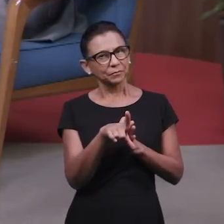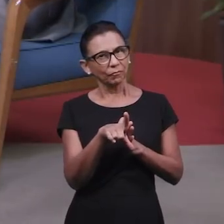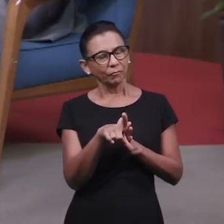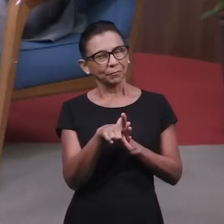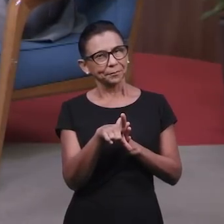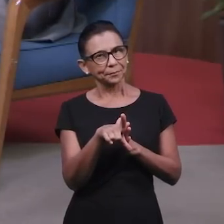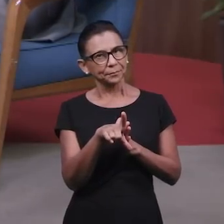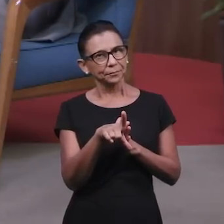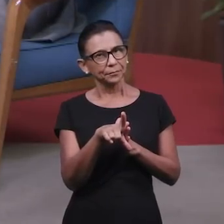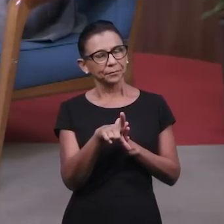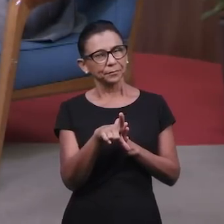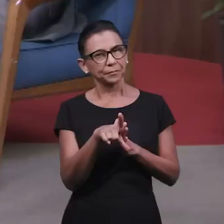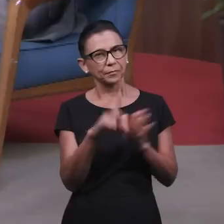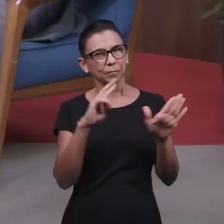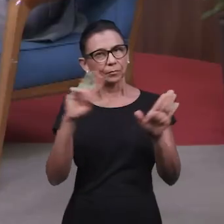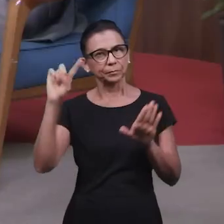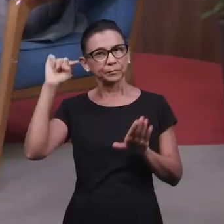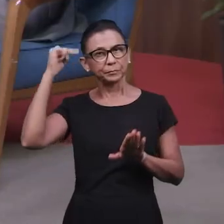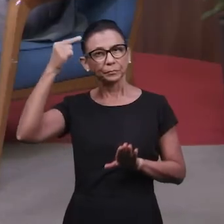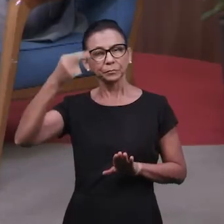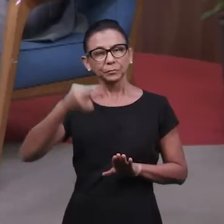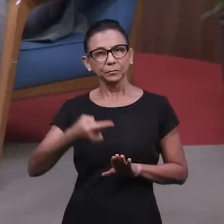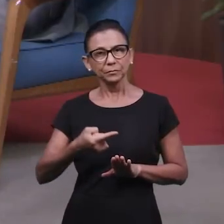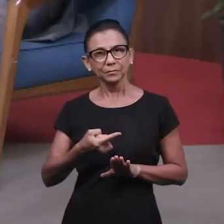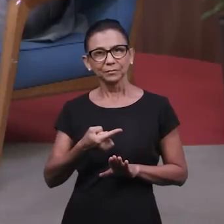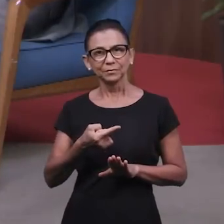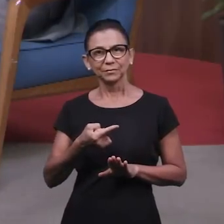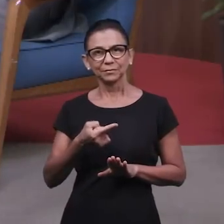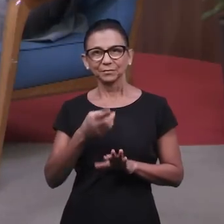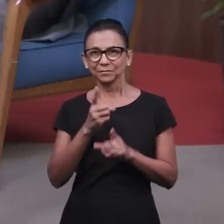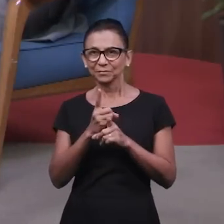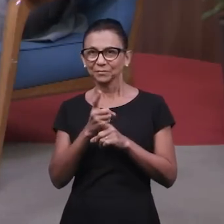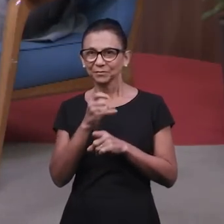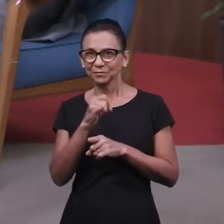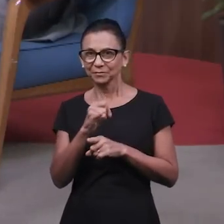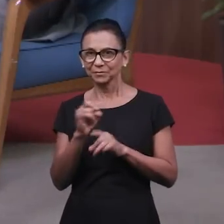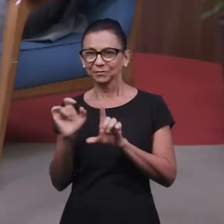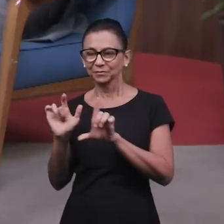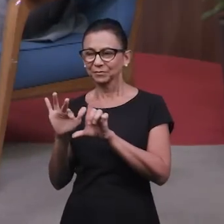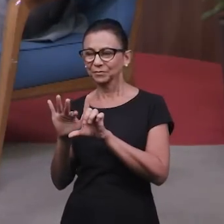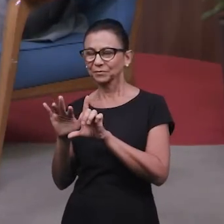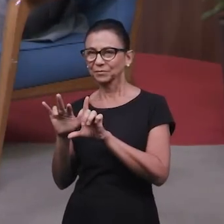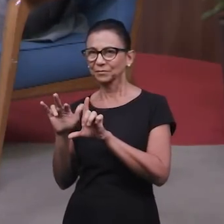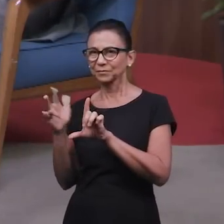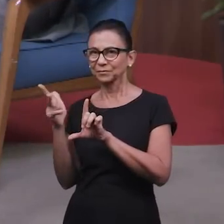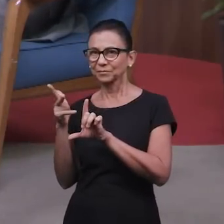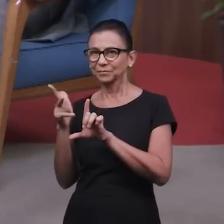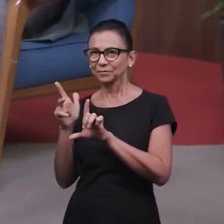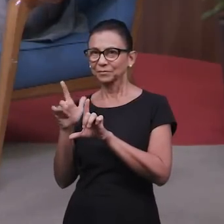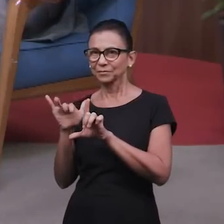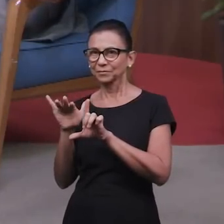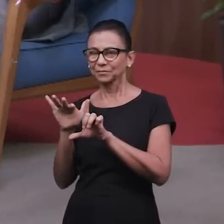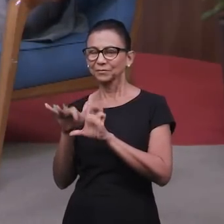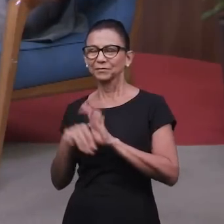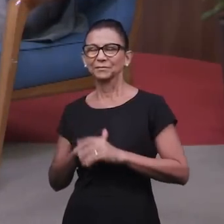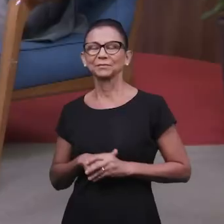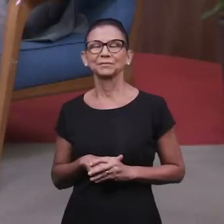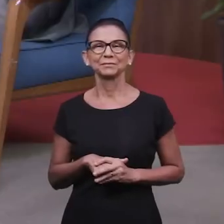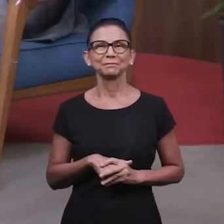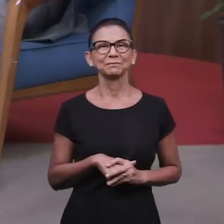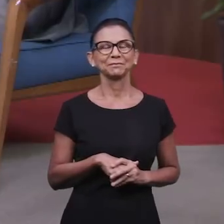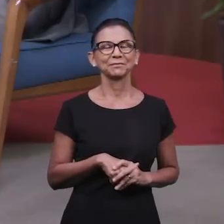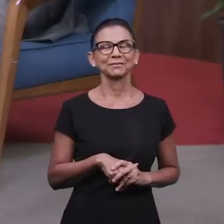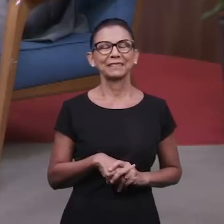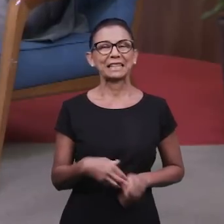perguntas, a pergunta para a próxima semana você vai descobrir se você apontar a câmera do seu celular para esse QR Code, e aí você vai